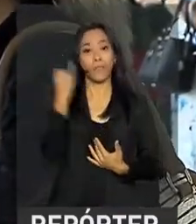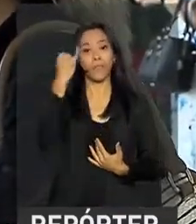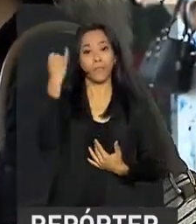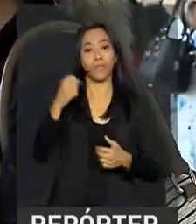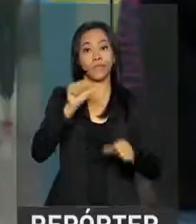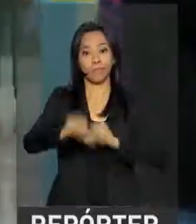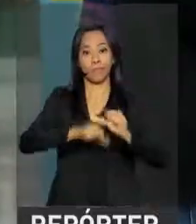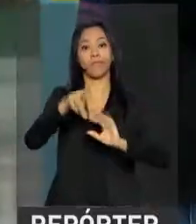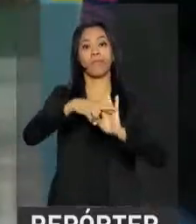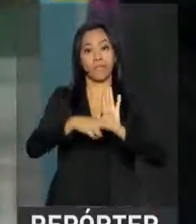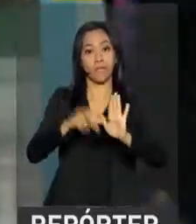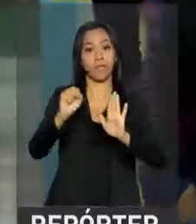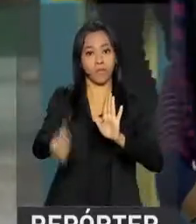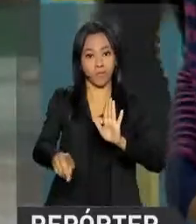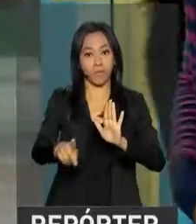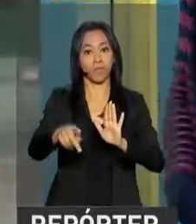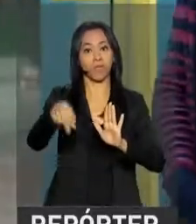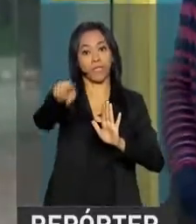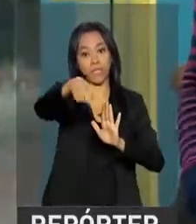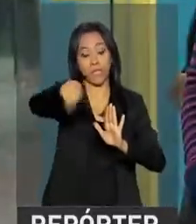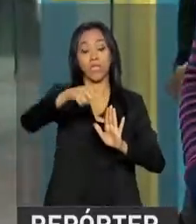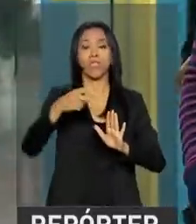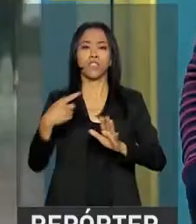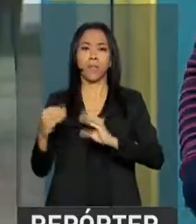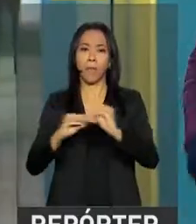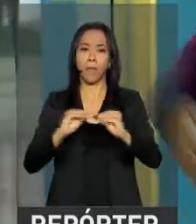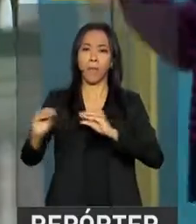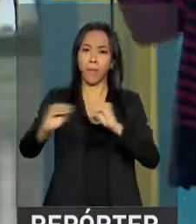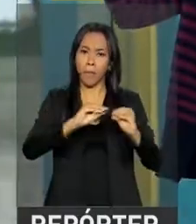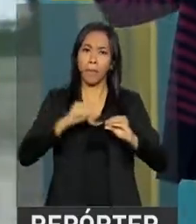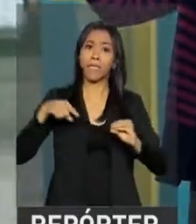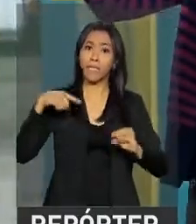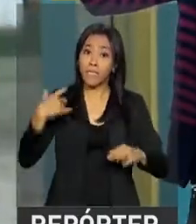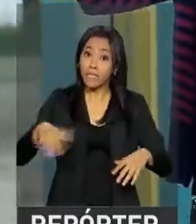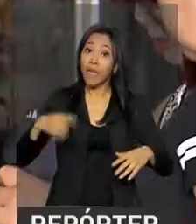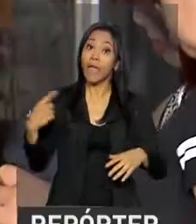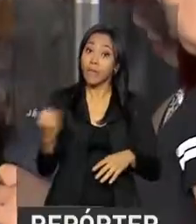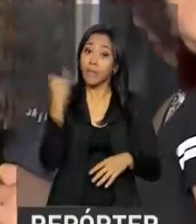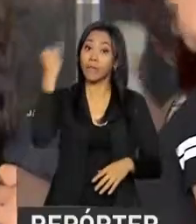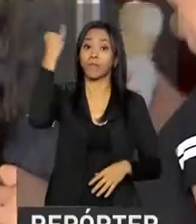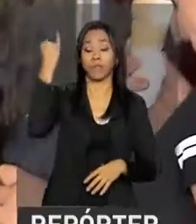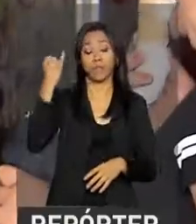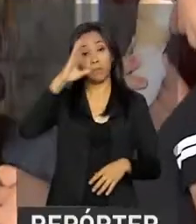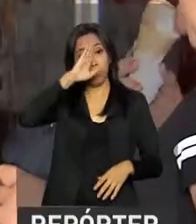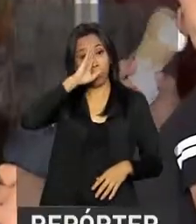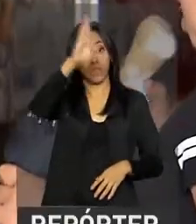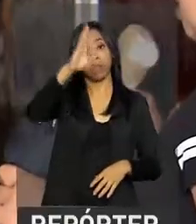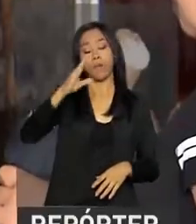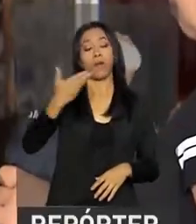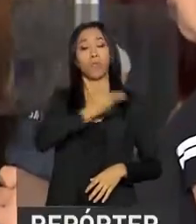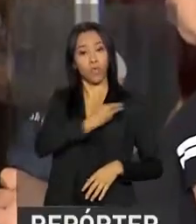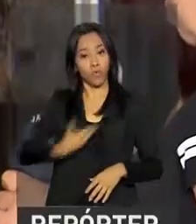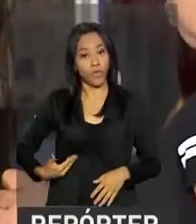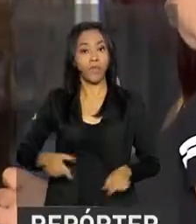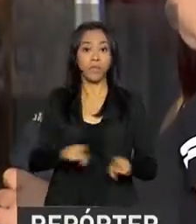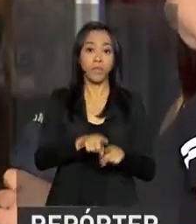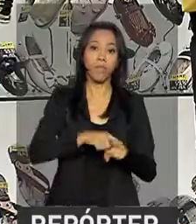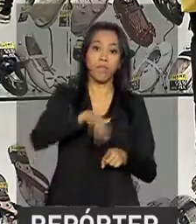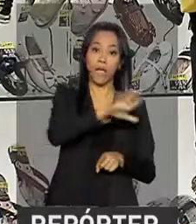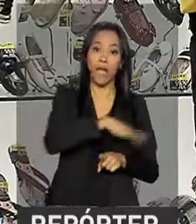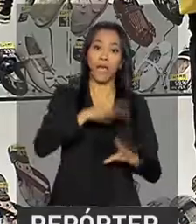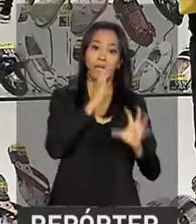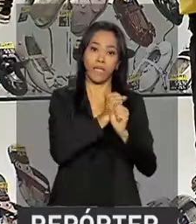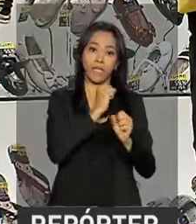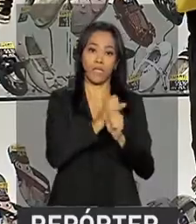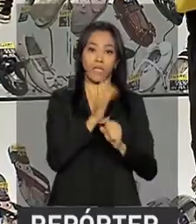previdência discussão que vem sendo tratada como prioridade pelo governo e por especialistas na área fiscal